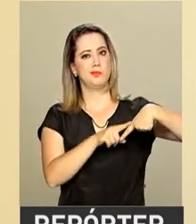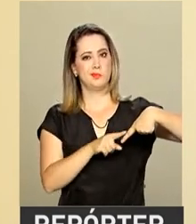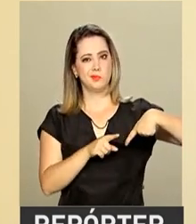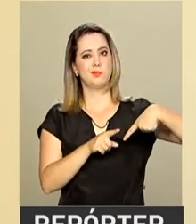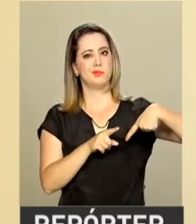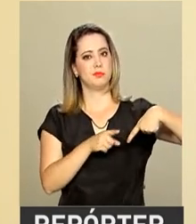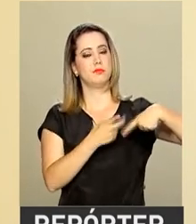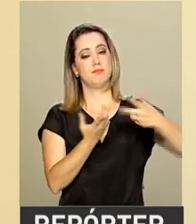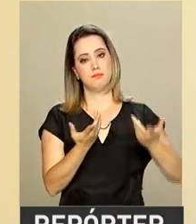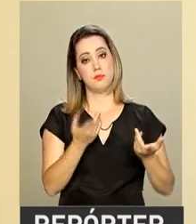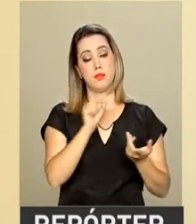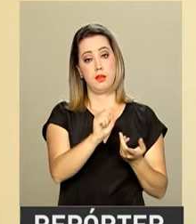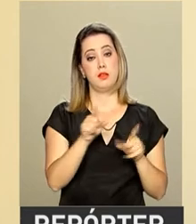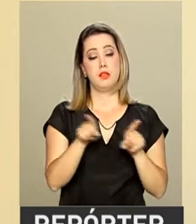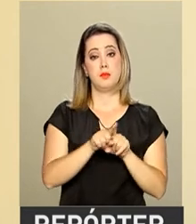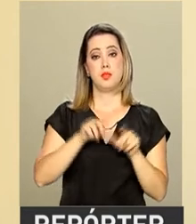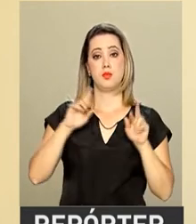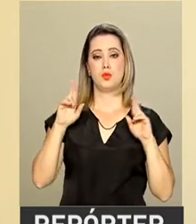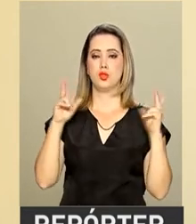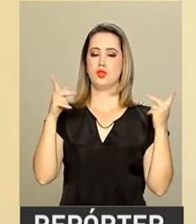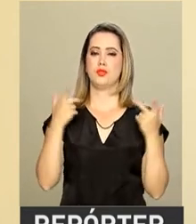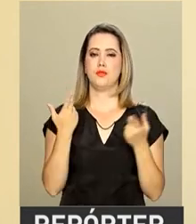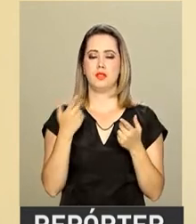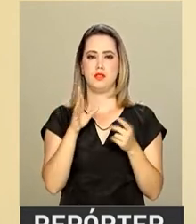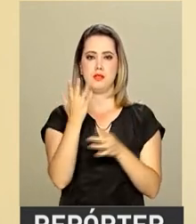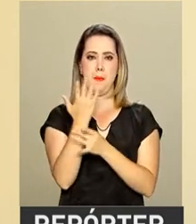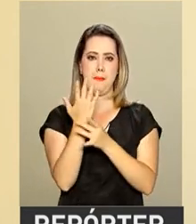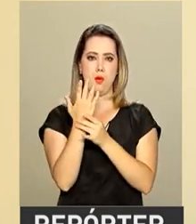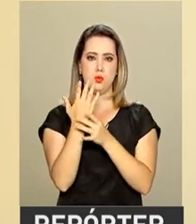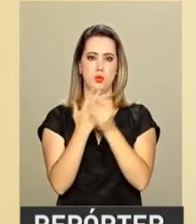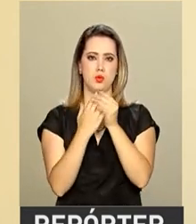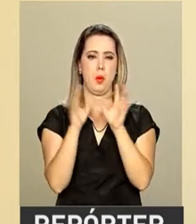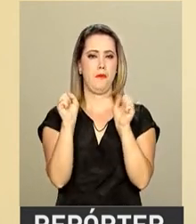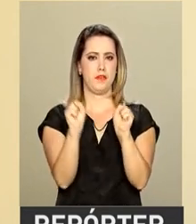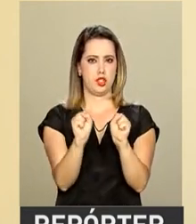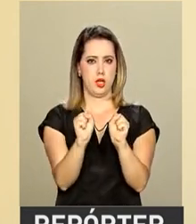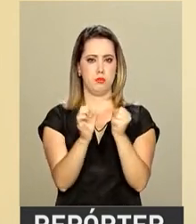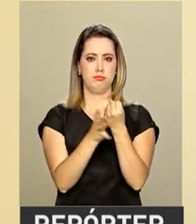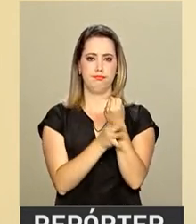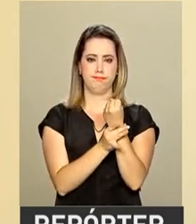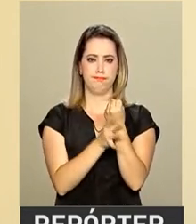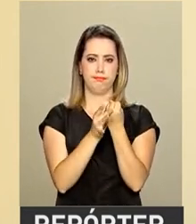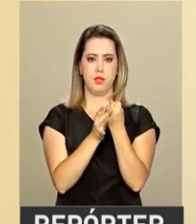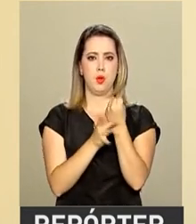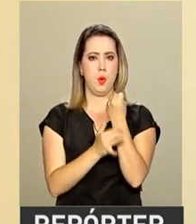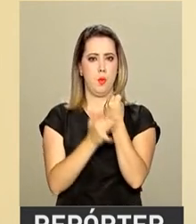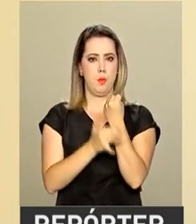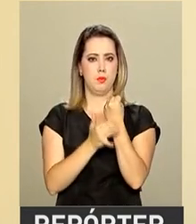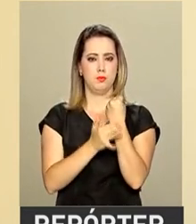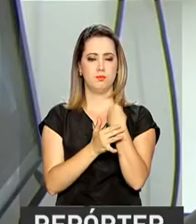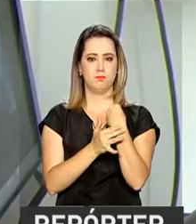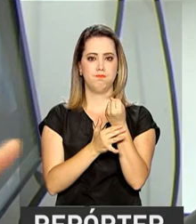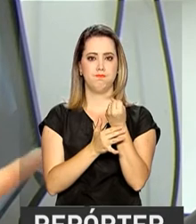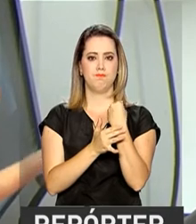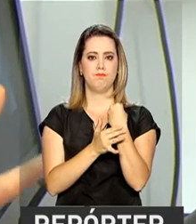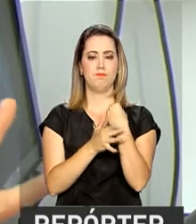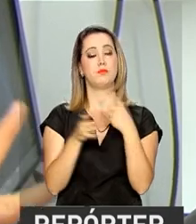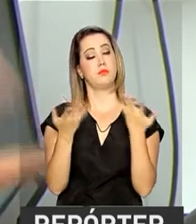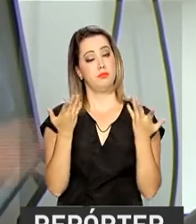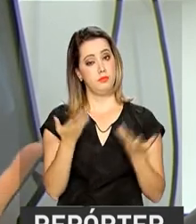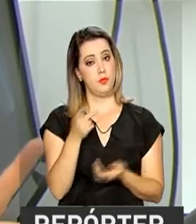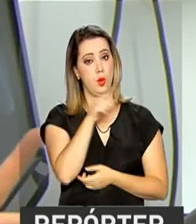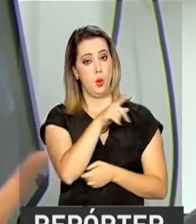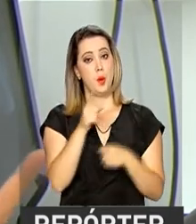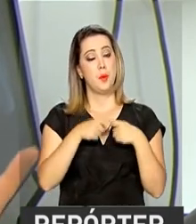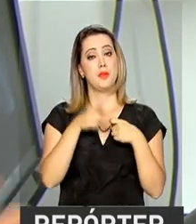também costumam apresentar alteração em ambas as mãos. As mãos ficam fechadinhas e os punhos ficam fletidos. Segundo o